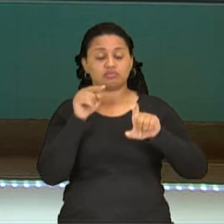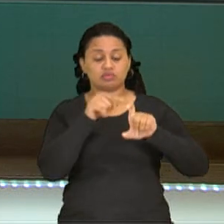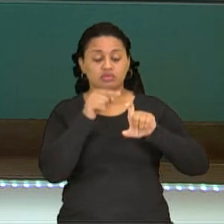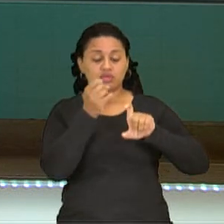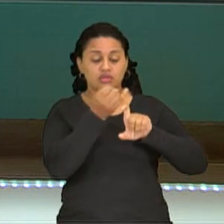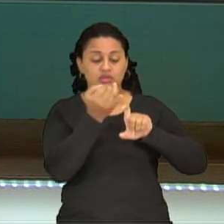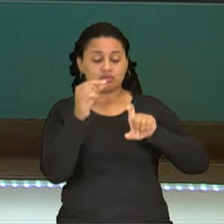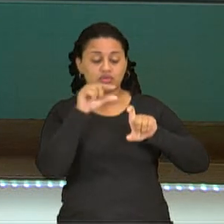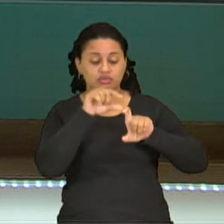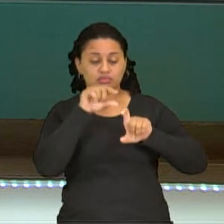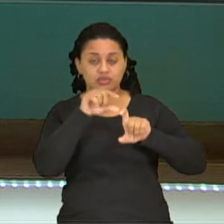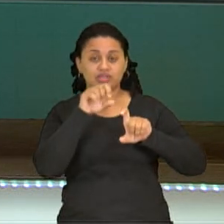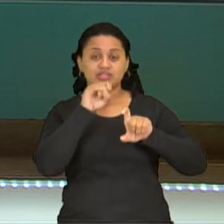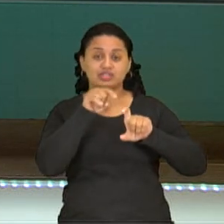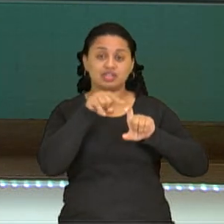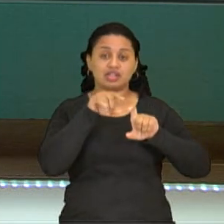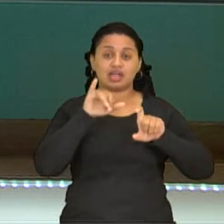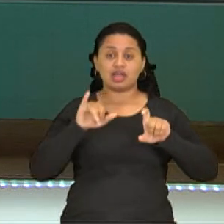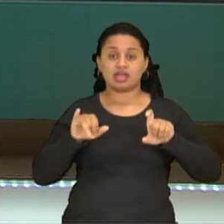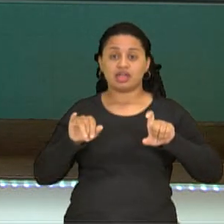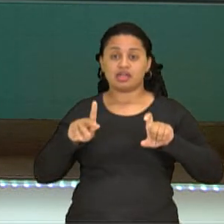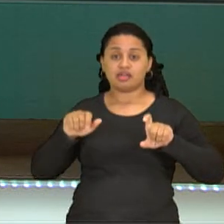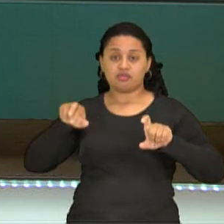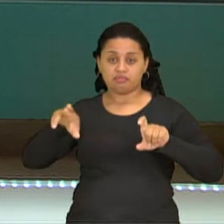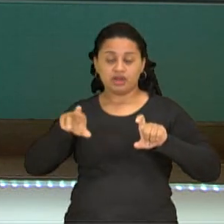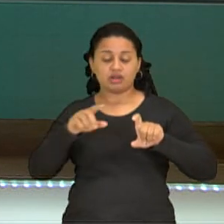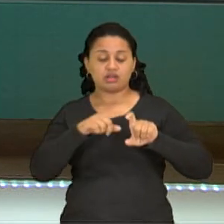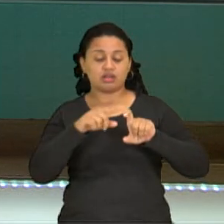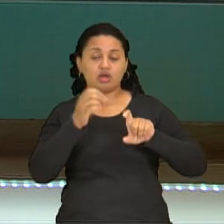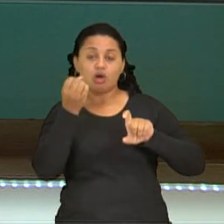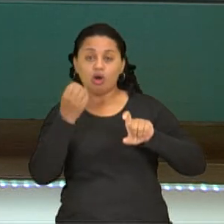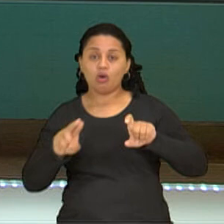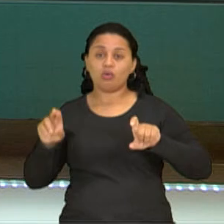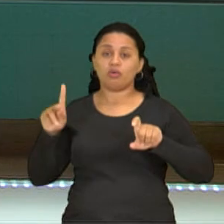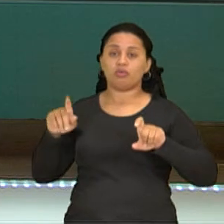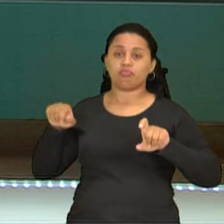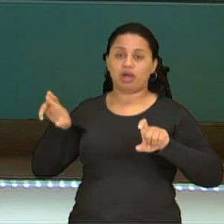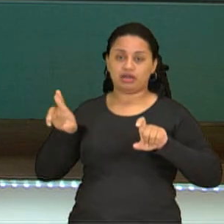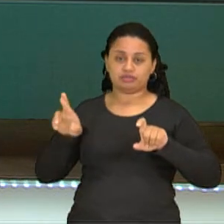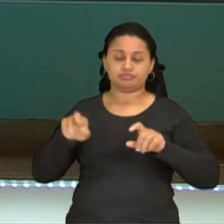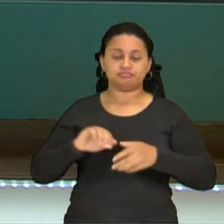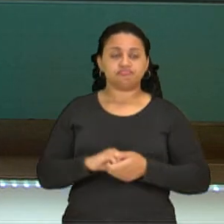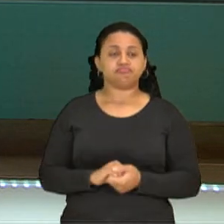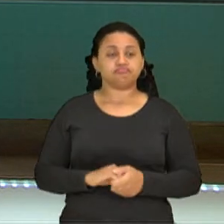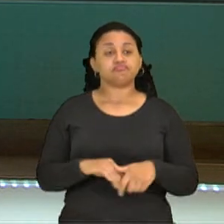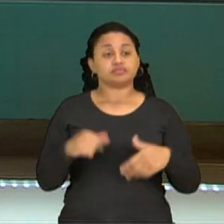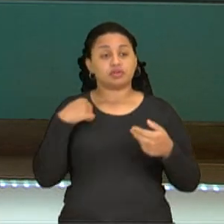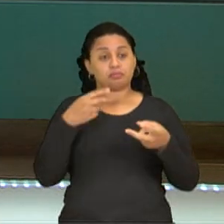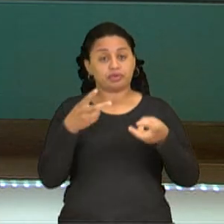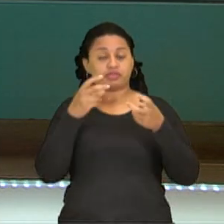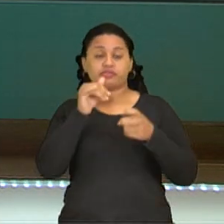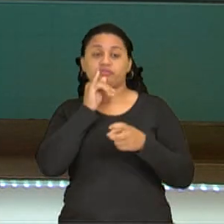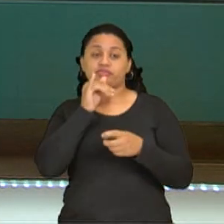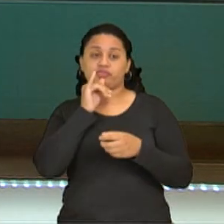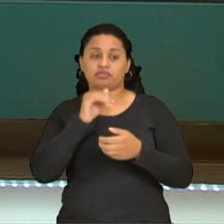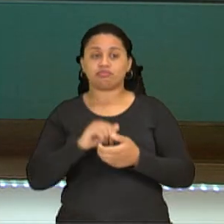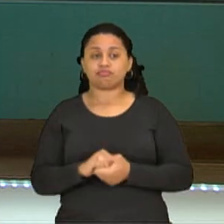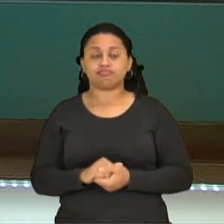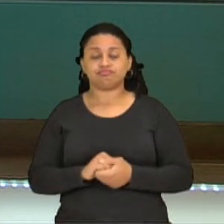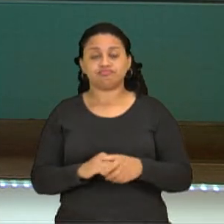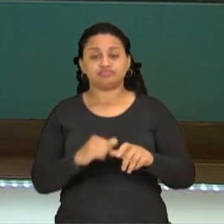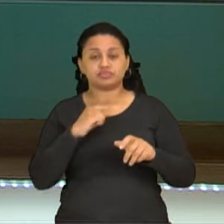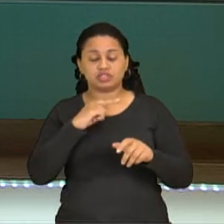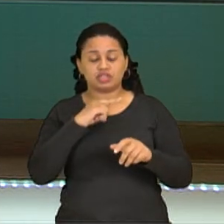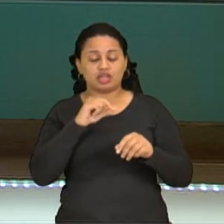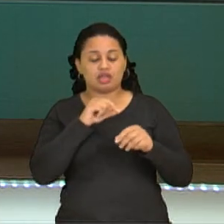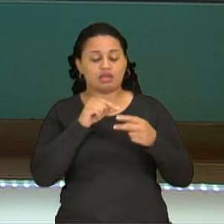expoente. Se o expoente é ímpar ou se o expoente é par. Então veja esse exemplo. Nesse exemplo, nós